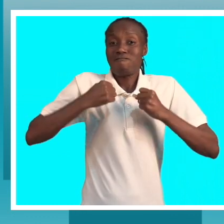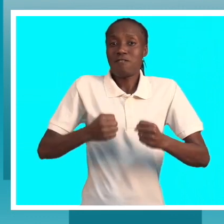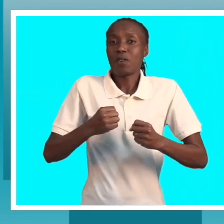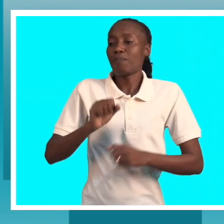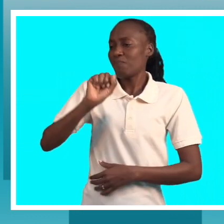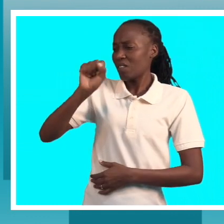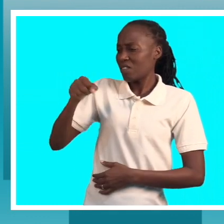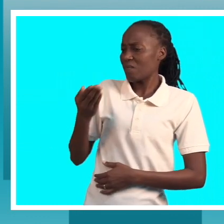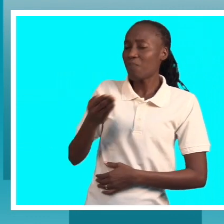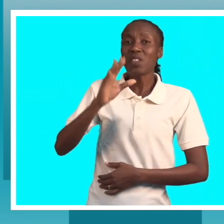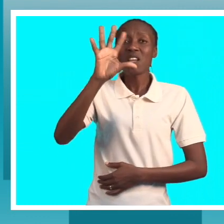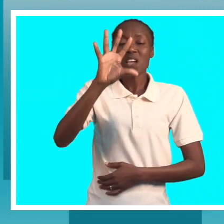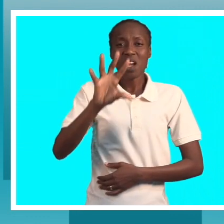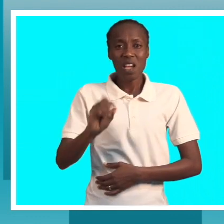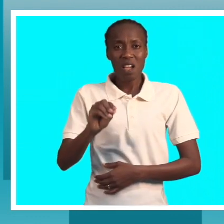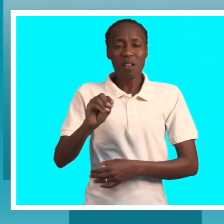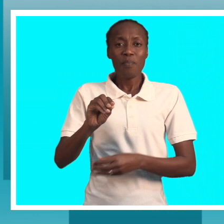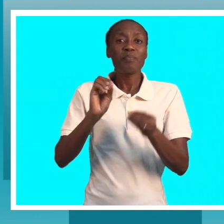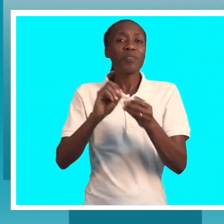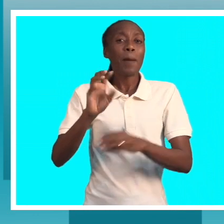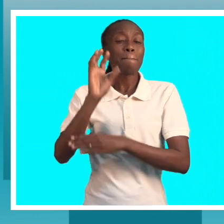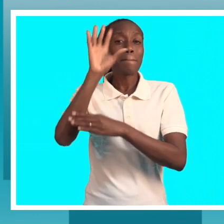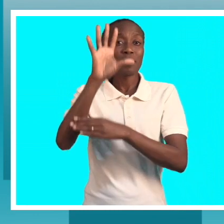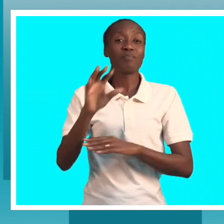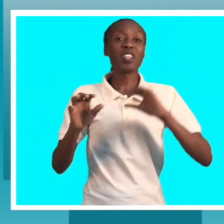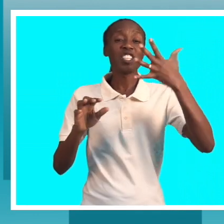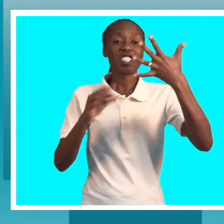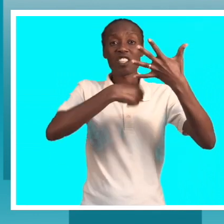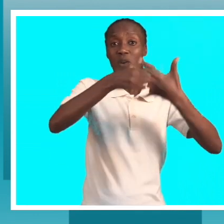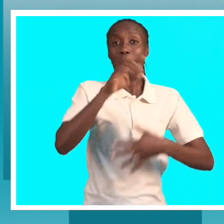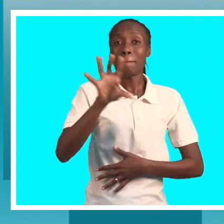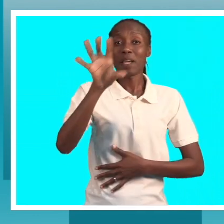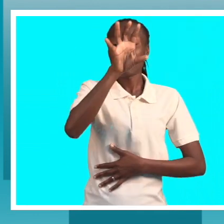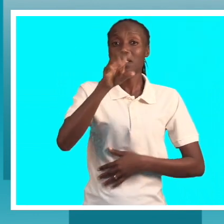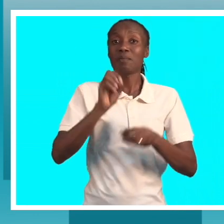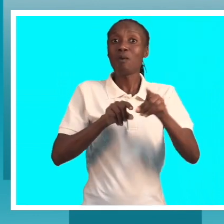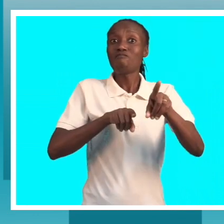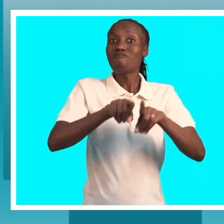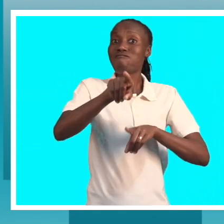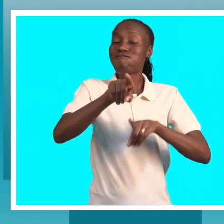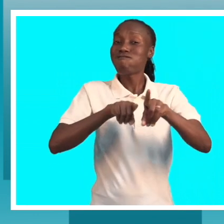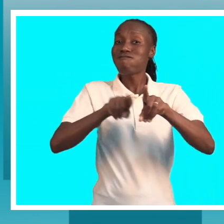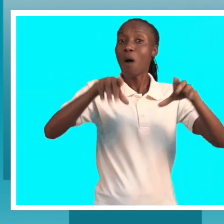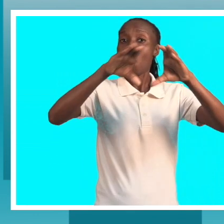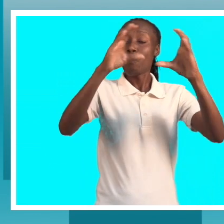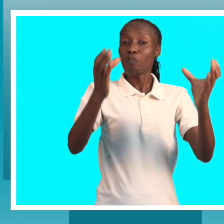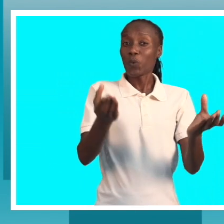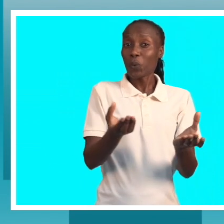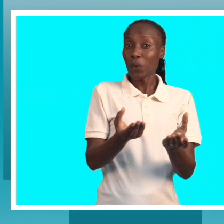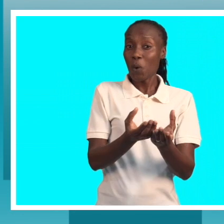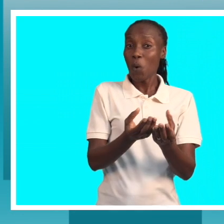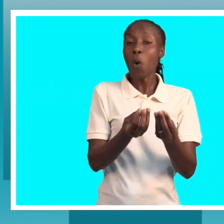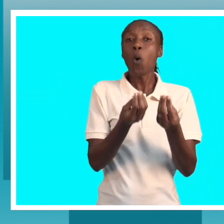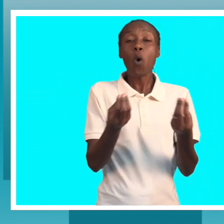Neste Afro Basket qualificam-se os 5 países para o Campeonato do Mundo, das meninas.